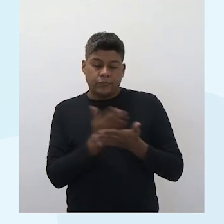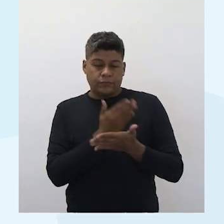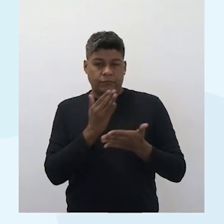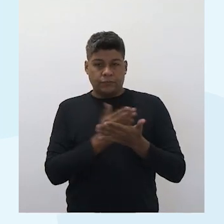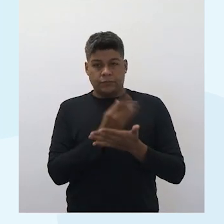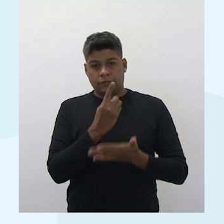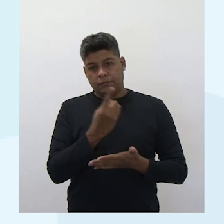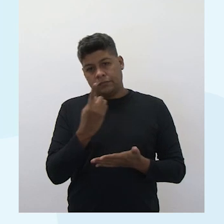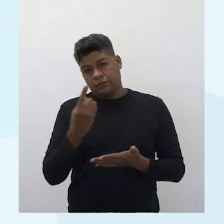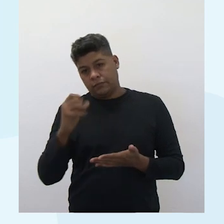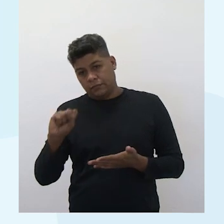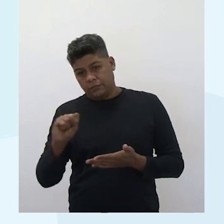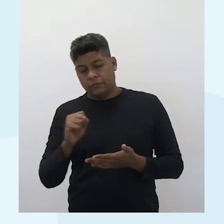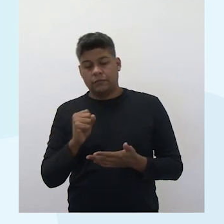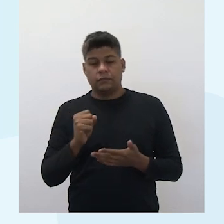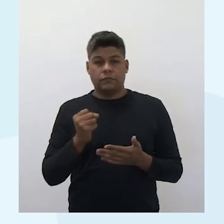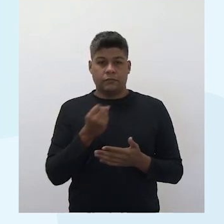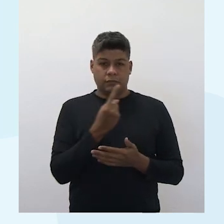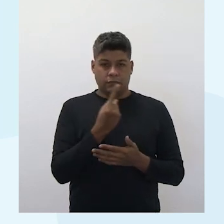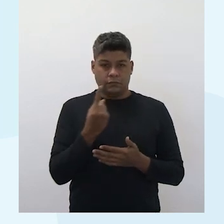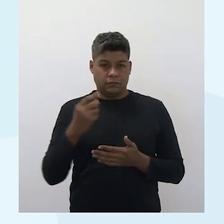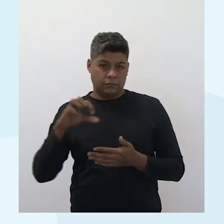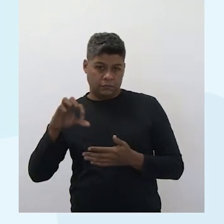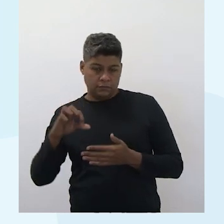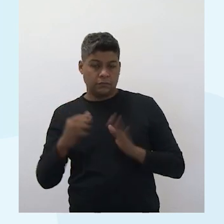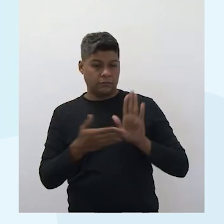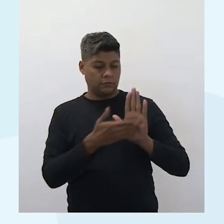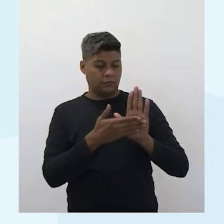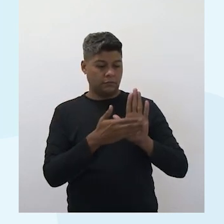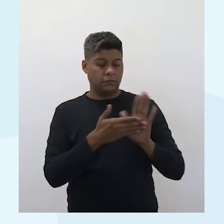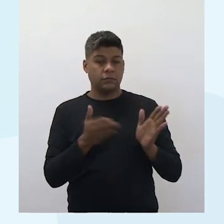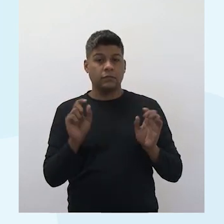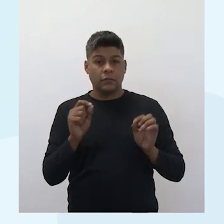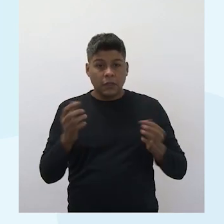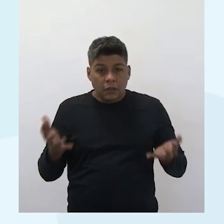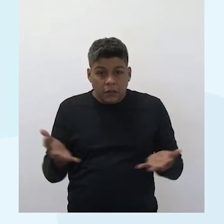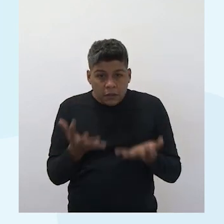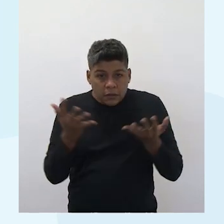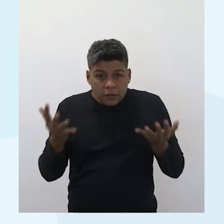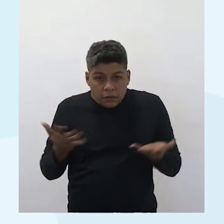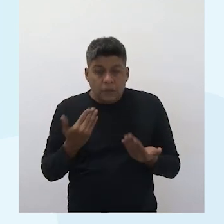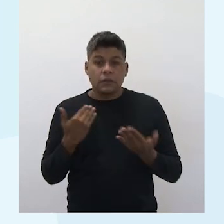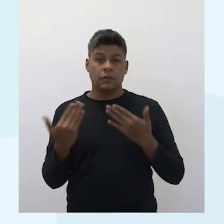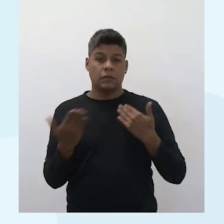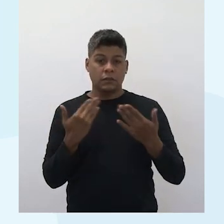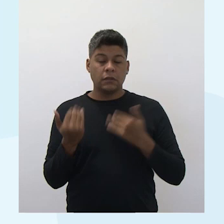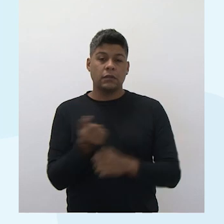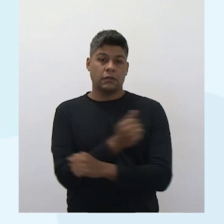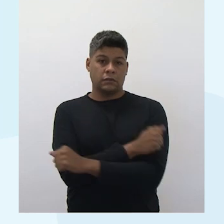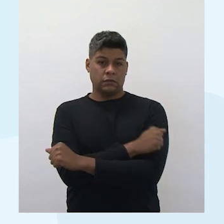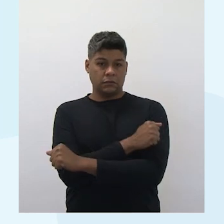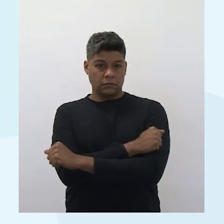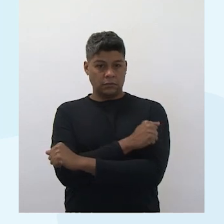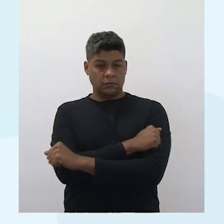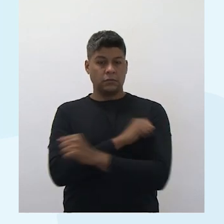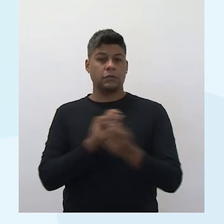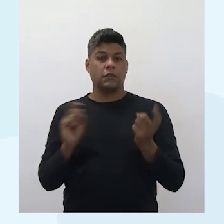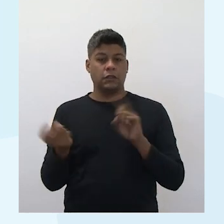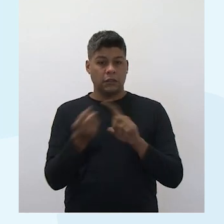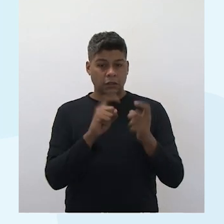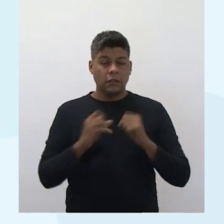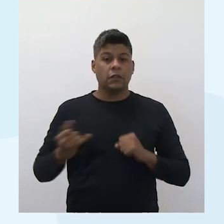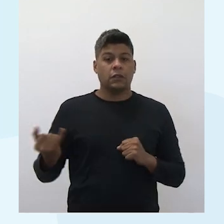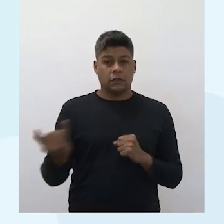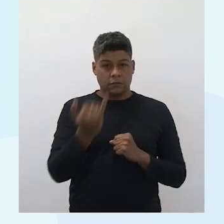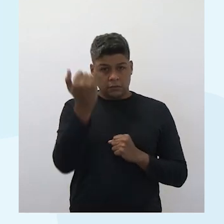e 119. Então, a proposta aqui é promover uma roda de conversa com os estudantes, discutindo com elas a importância